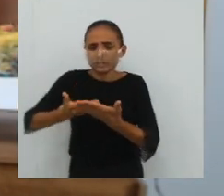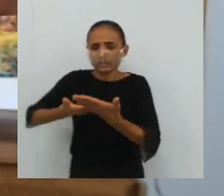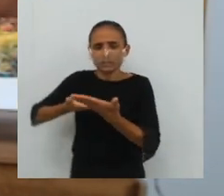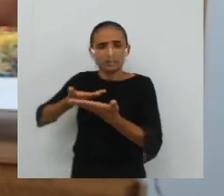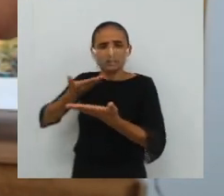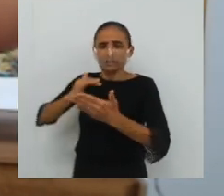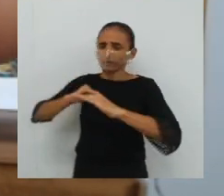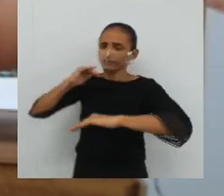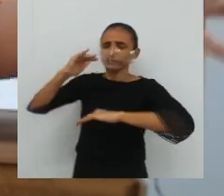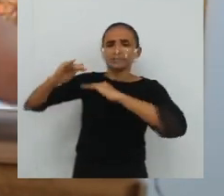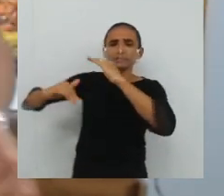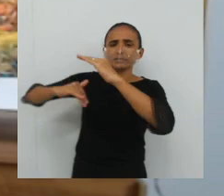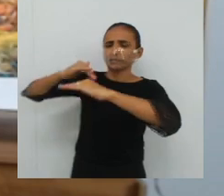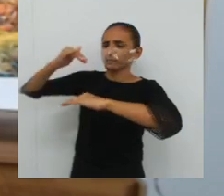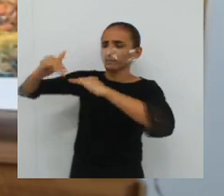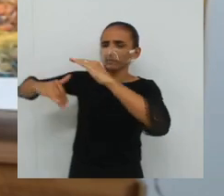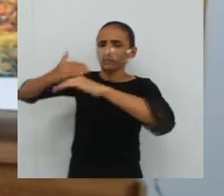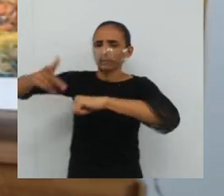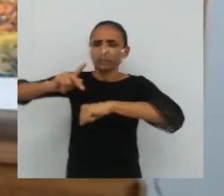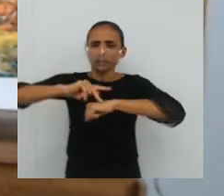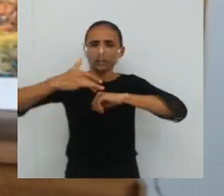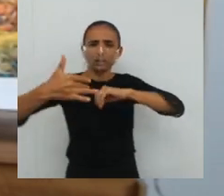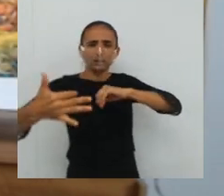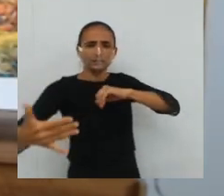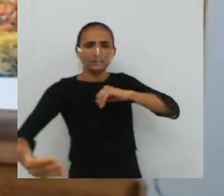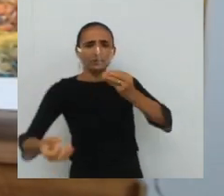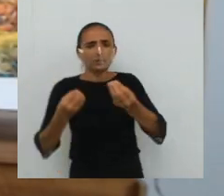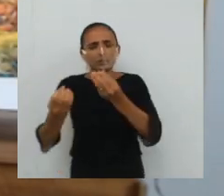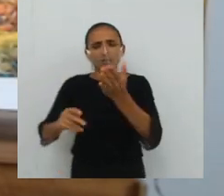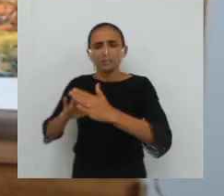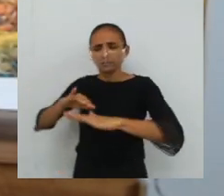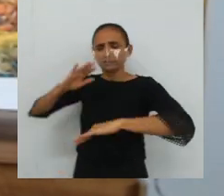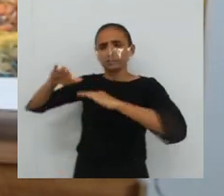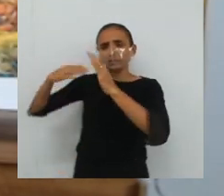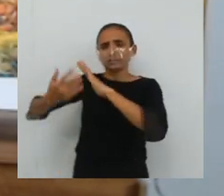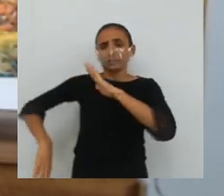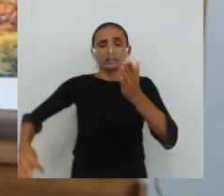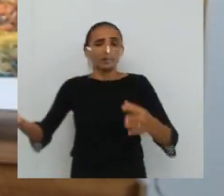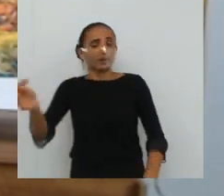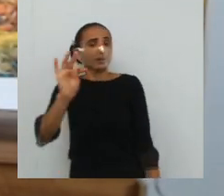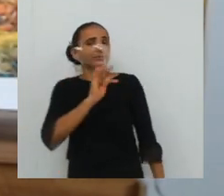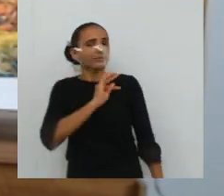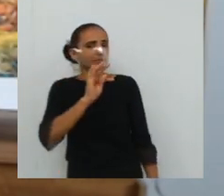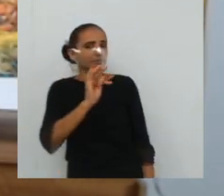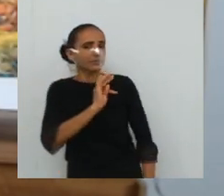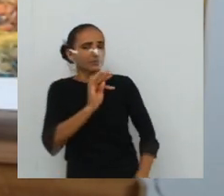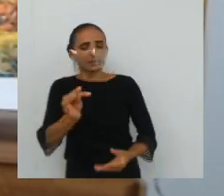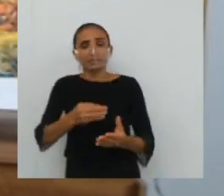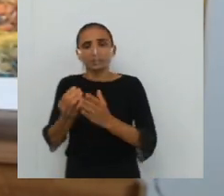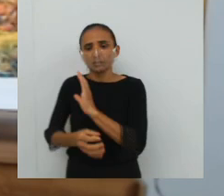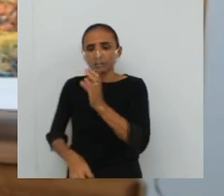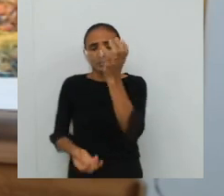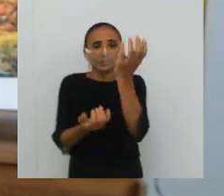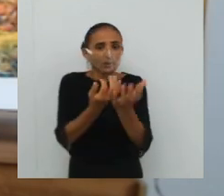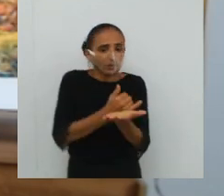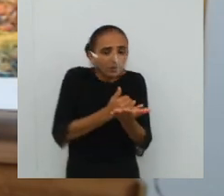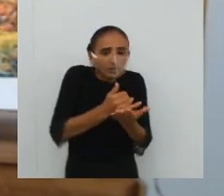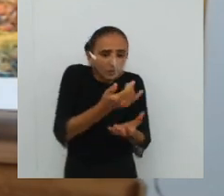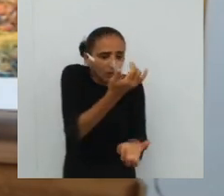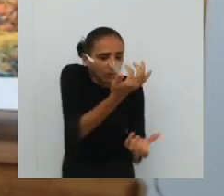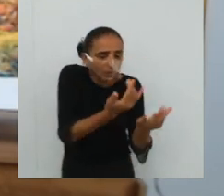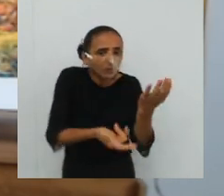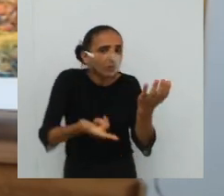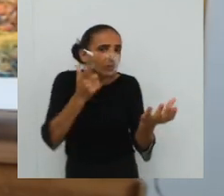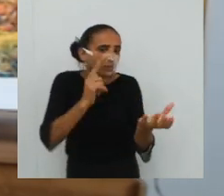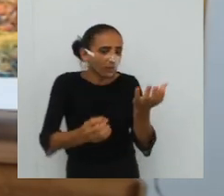nessa época era o Paleolítico, e aí ele começa a desenvolver novas técnicas a partir do momento que ele domina o fogo. A partir do momento que ele domina